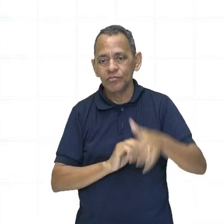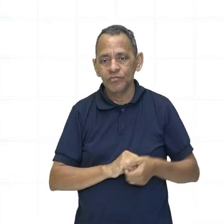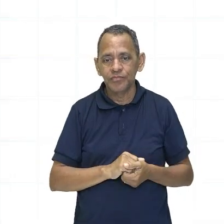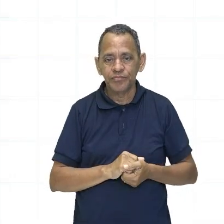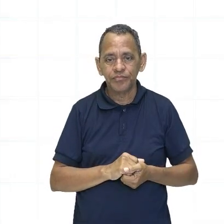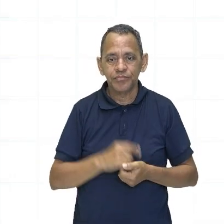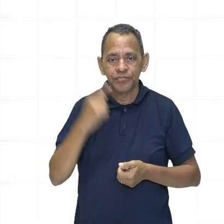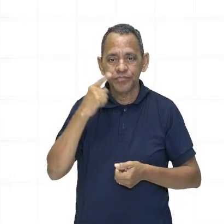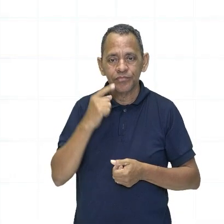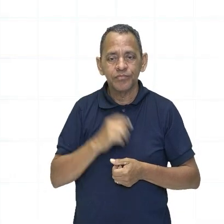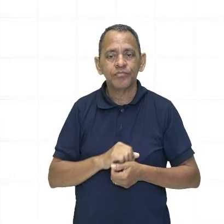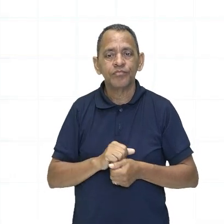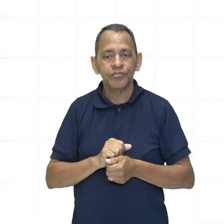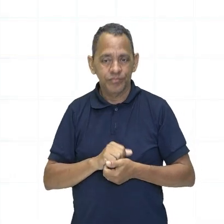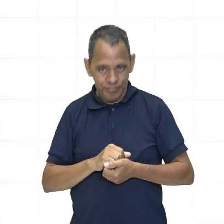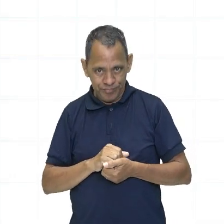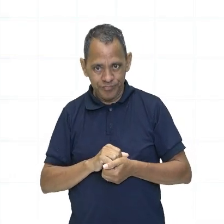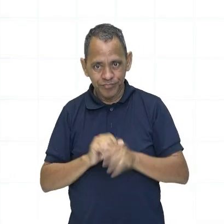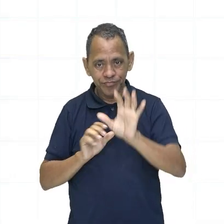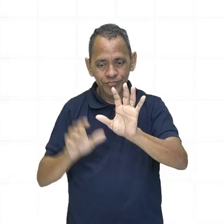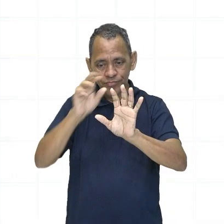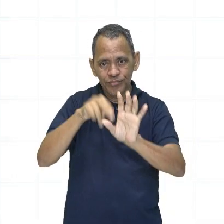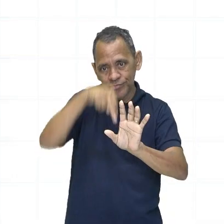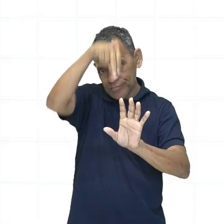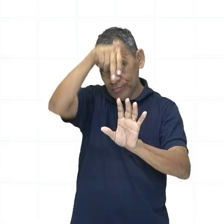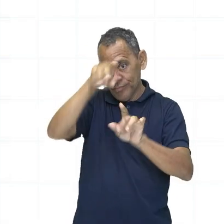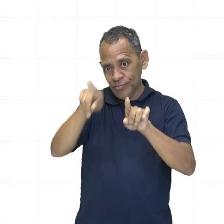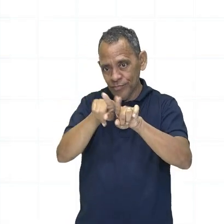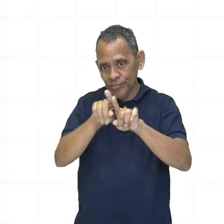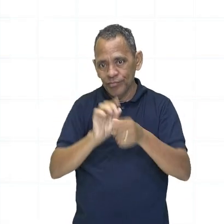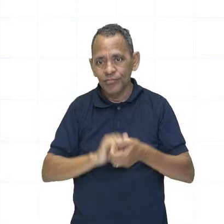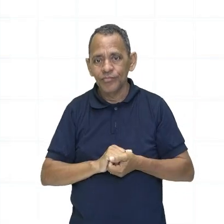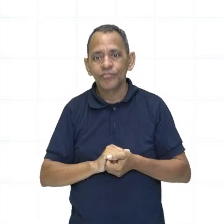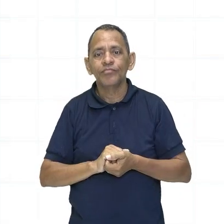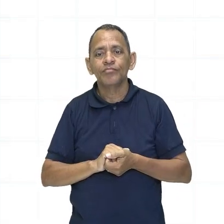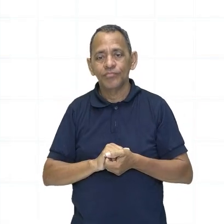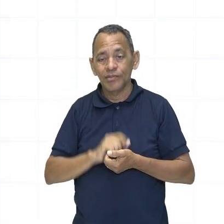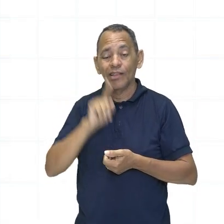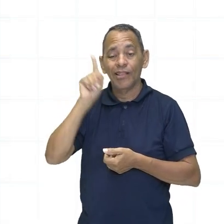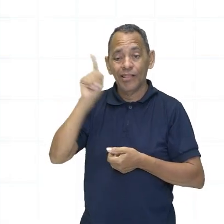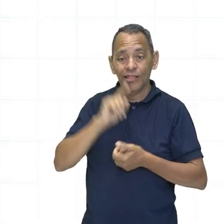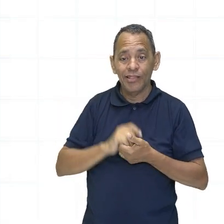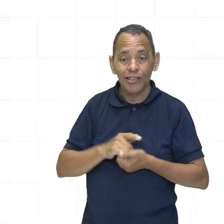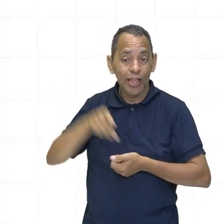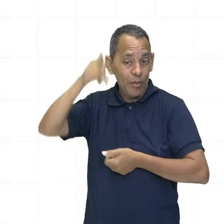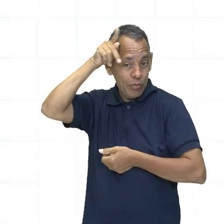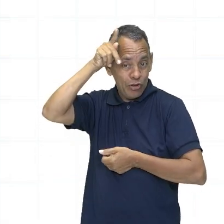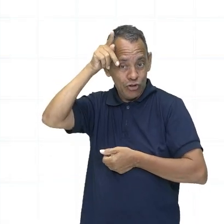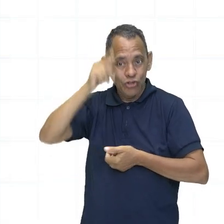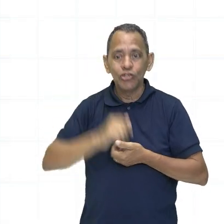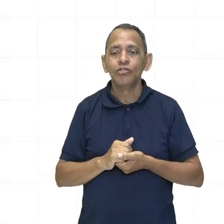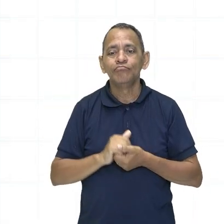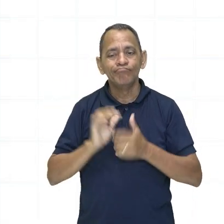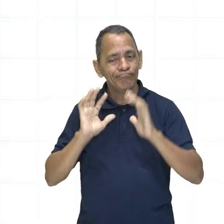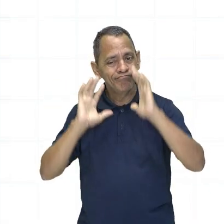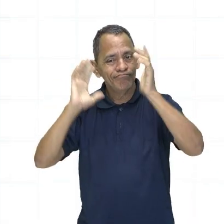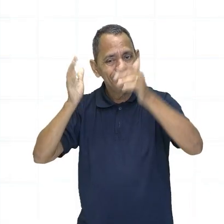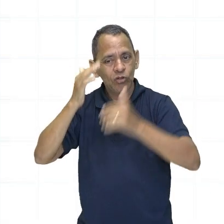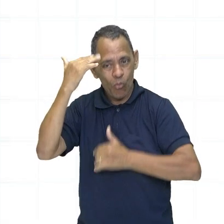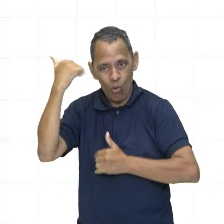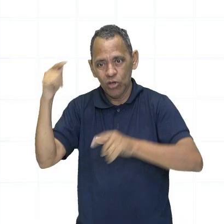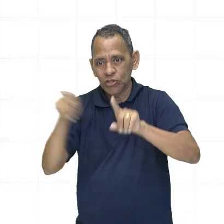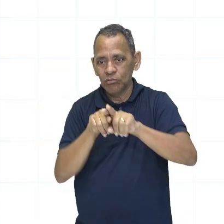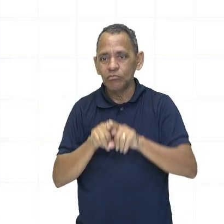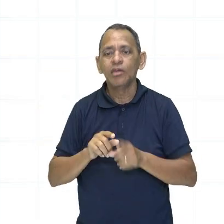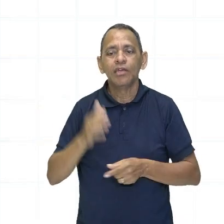à região norte, a nossa região. Bem, o Festival Folclórico de Parintins é uma festa popular que acontece todos os